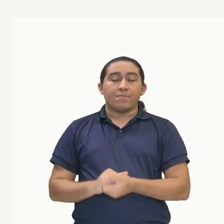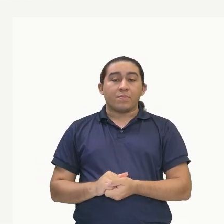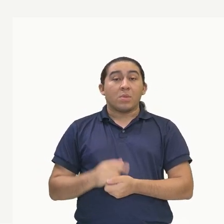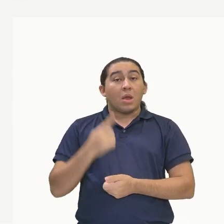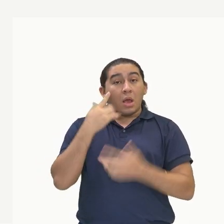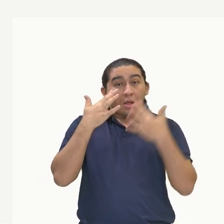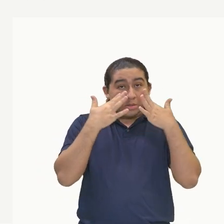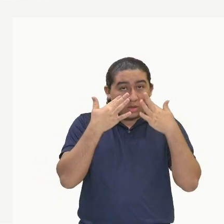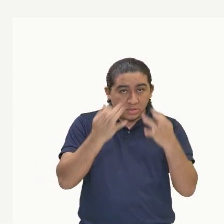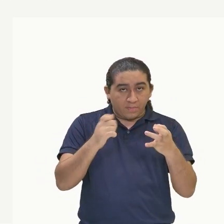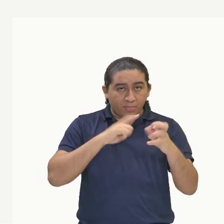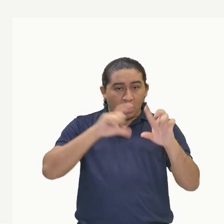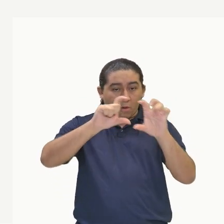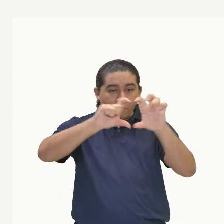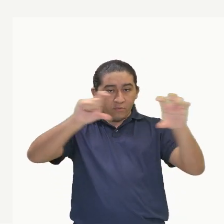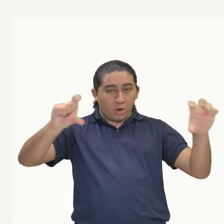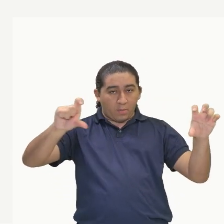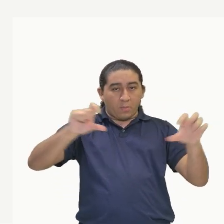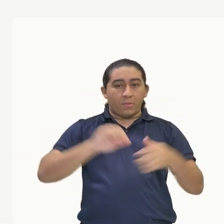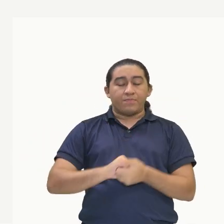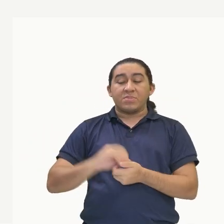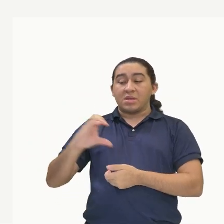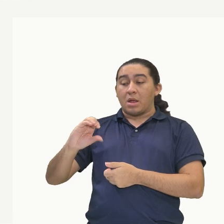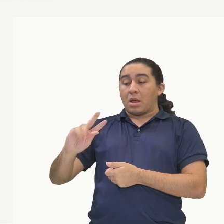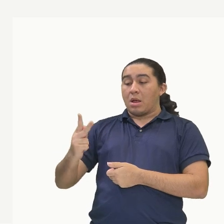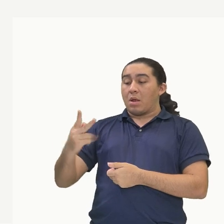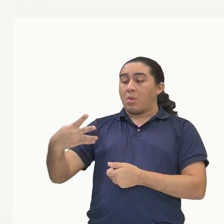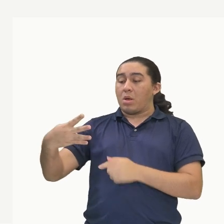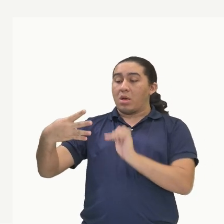CH4. Eu tenho quantas gramas? 12